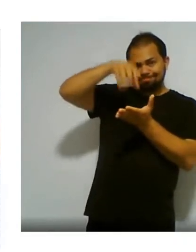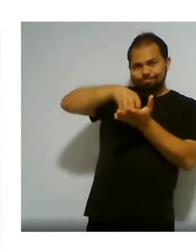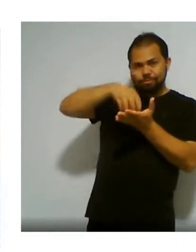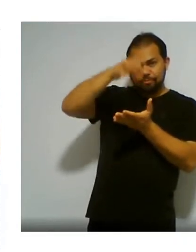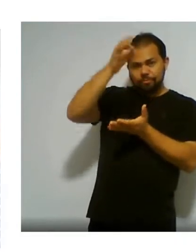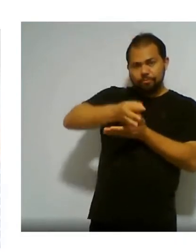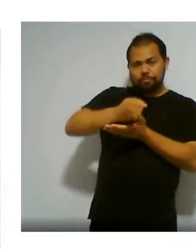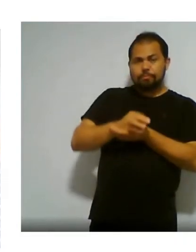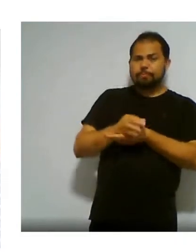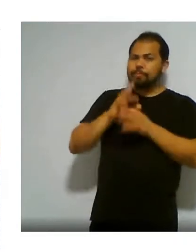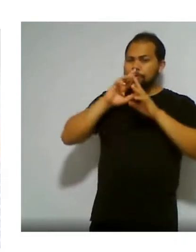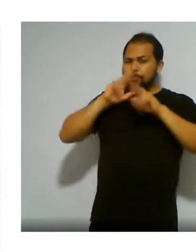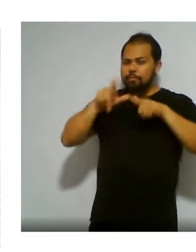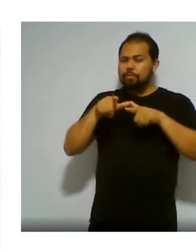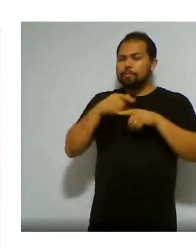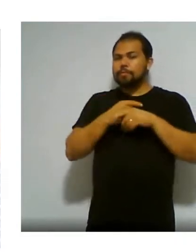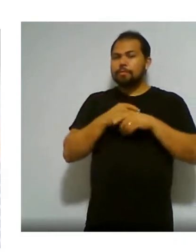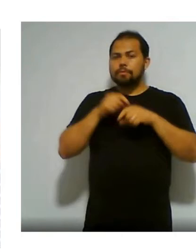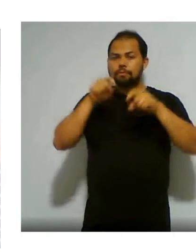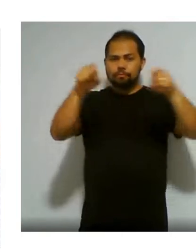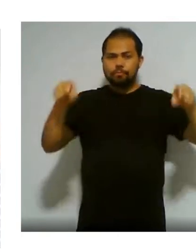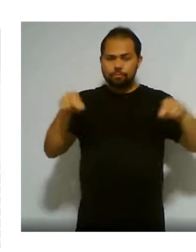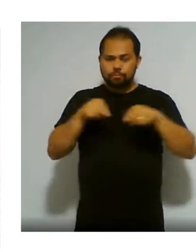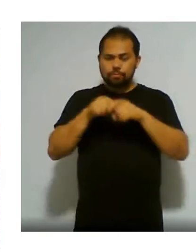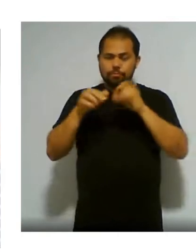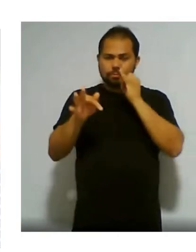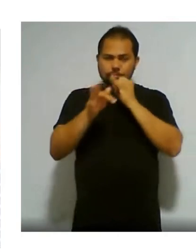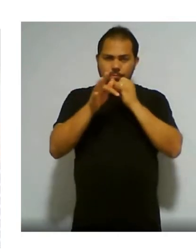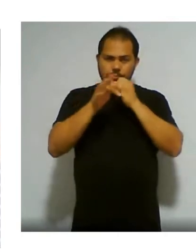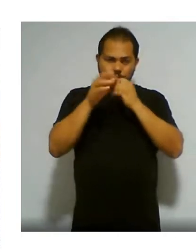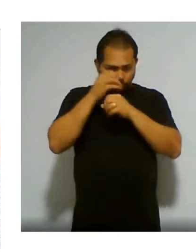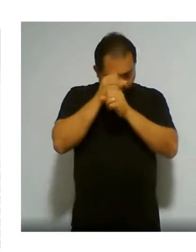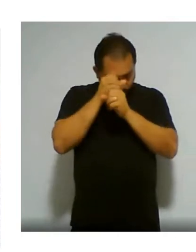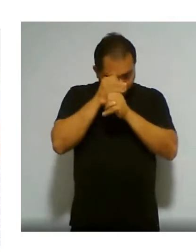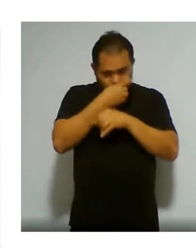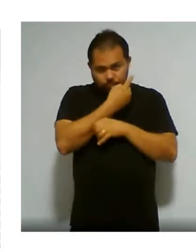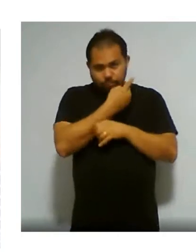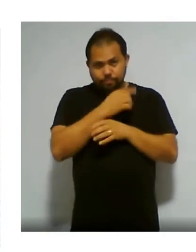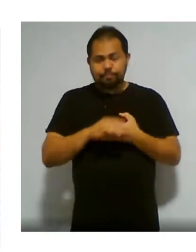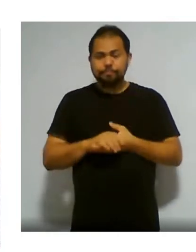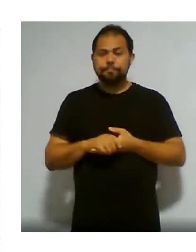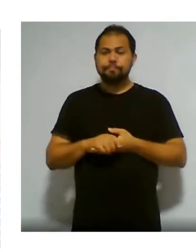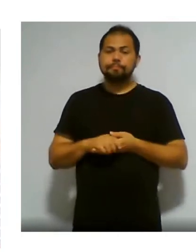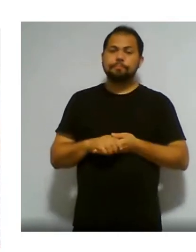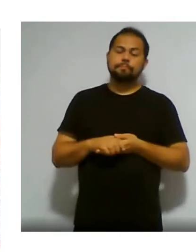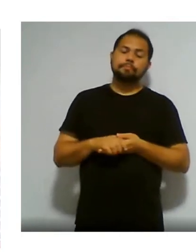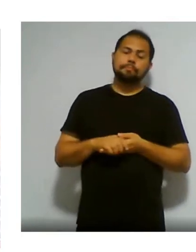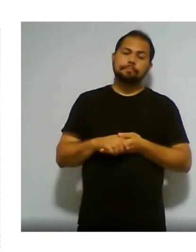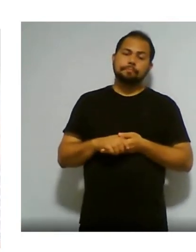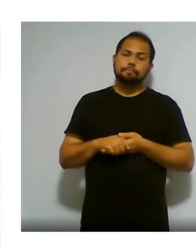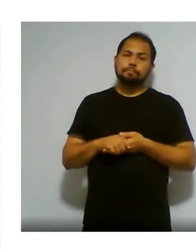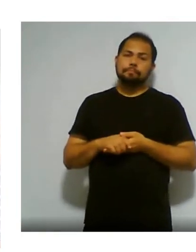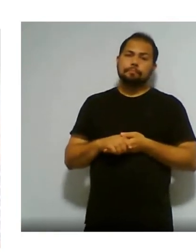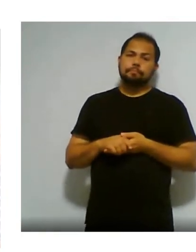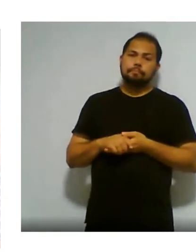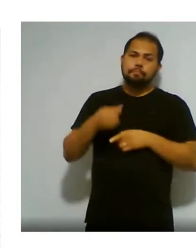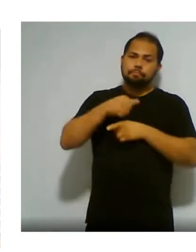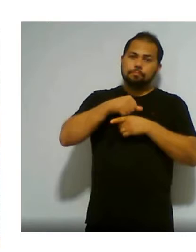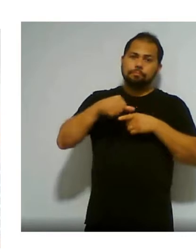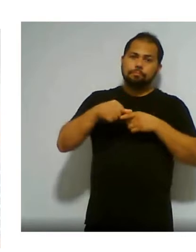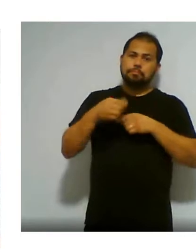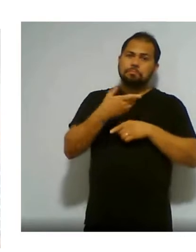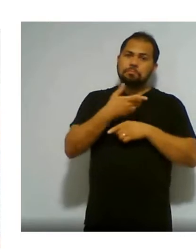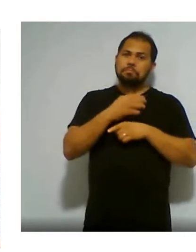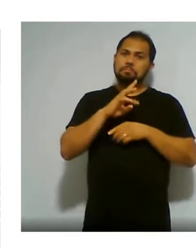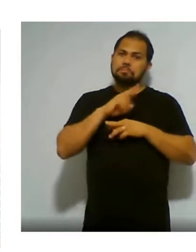laboratório. Então ele coloca aqui, ó, linhas paralelas de pasta térmica, né, da Arctic nesse tipo de dissipador. Então é